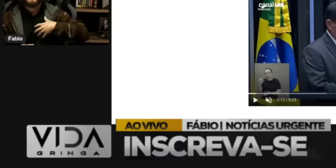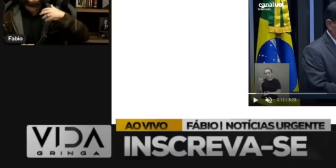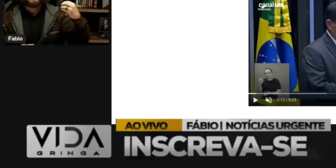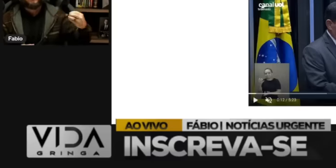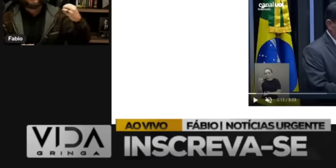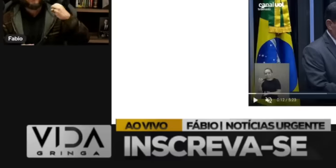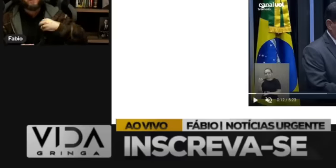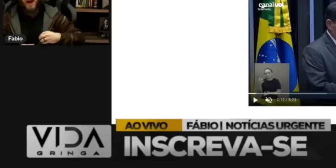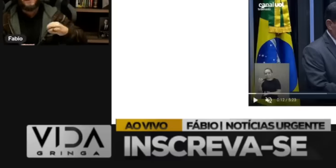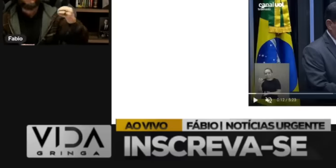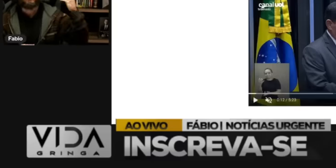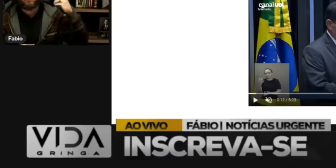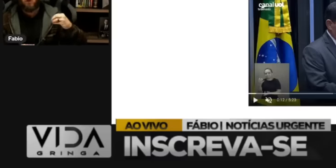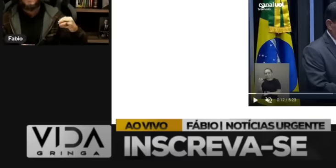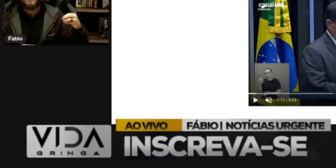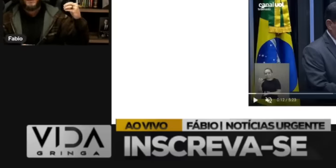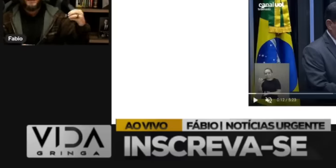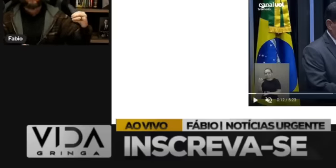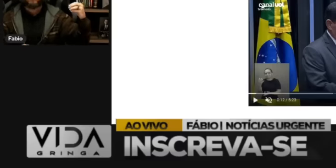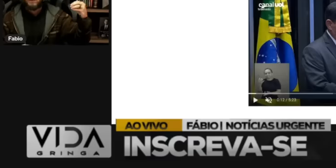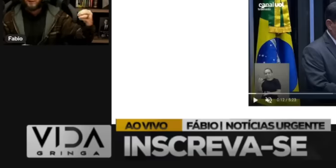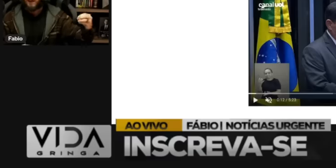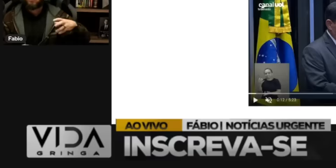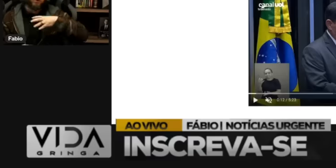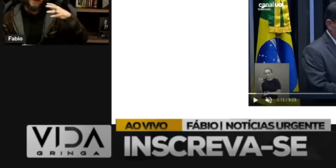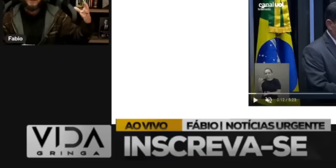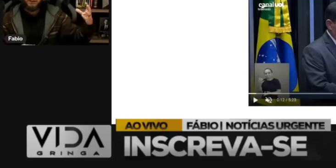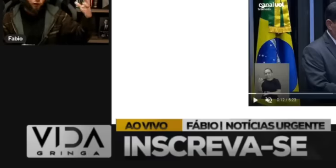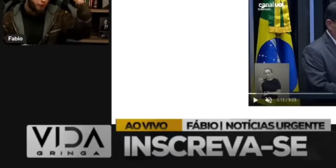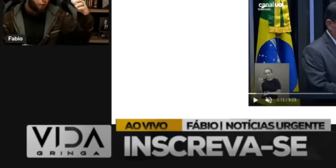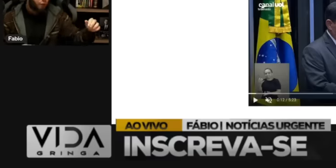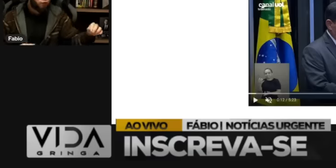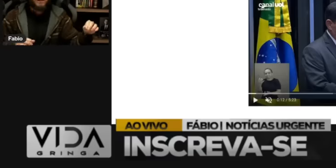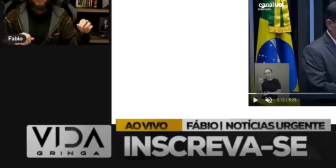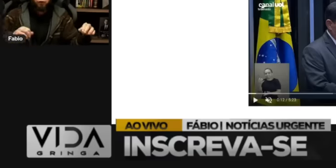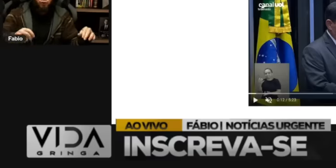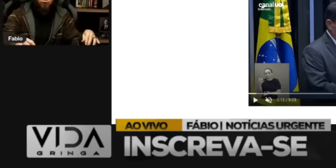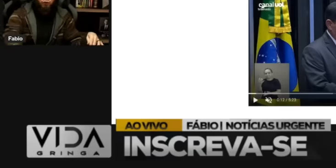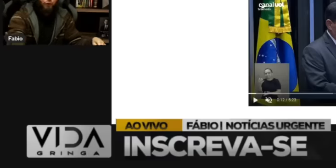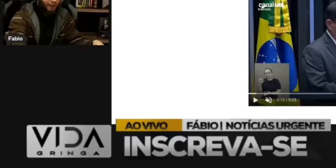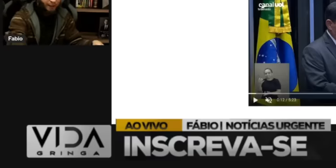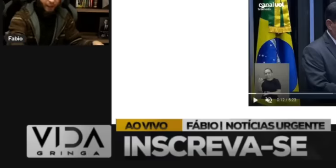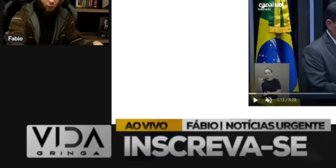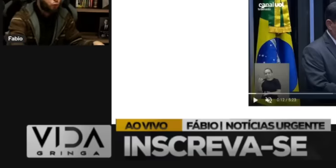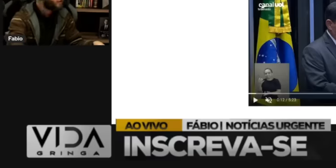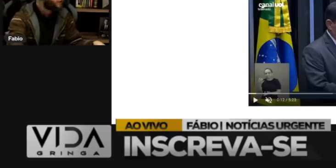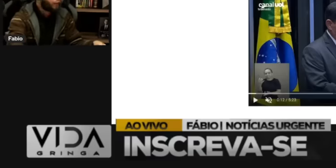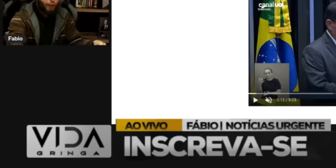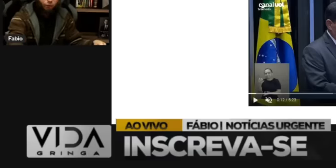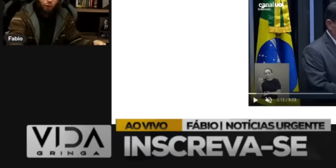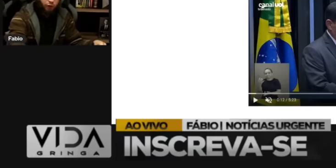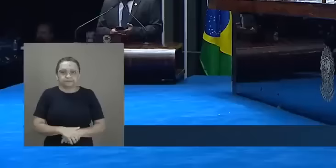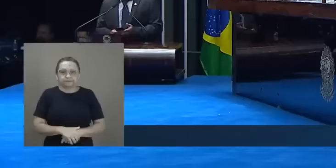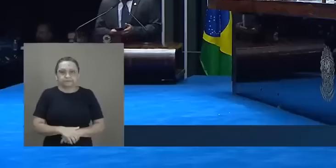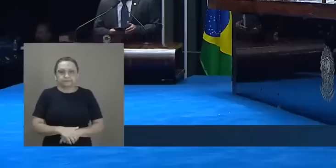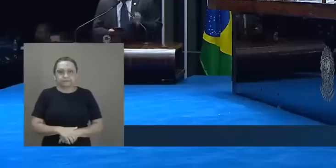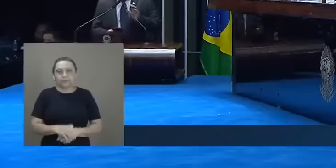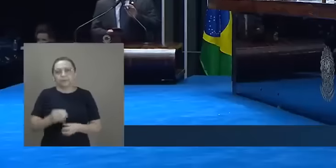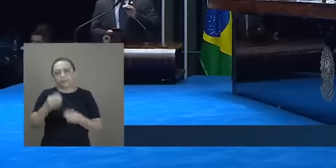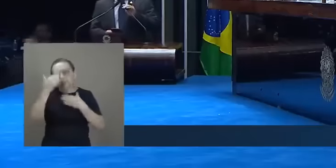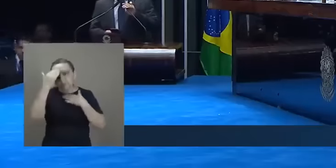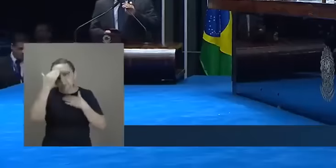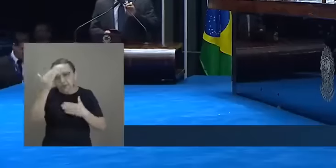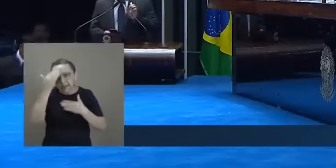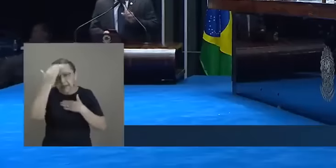para que a gente espalhe em toda a rede social, toda a mídia. Vamos lá ao discurso, sem muito lero-lero. Vamos lá. Obrigado, senhor